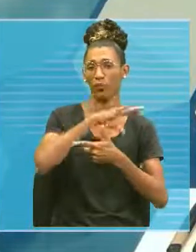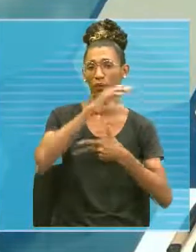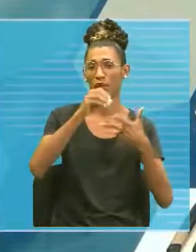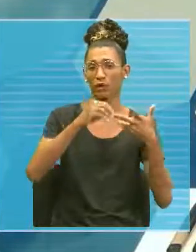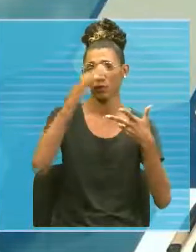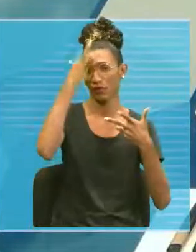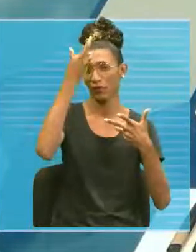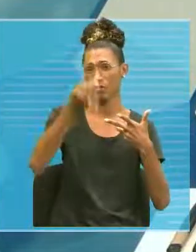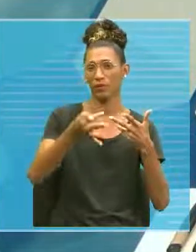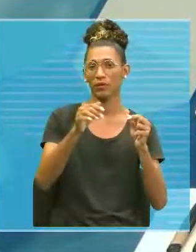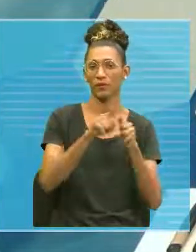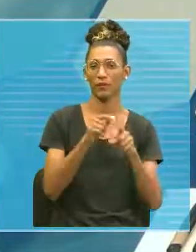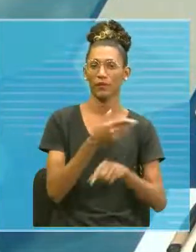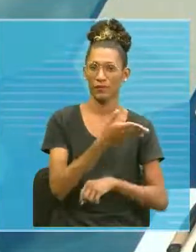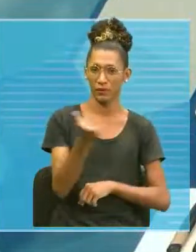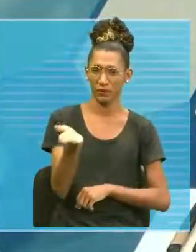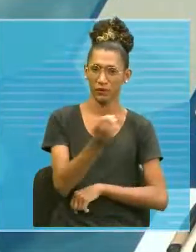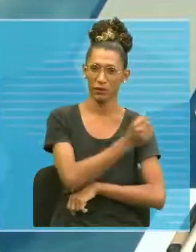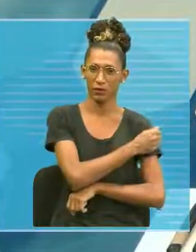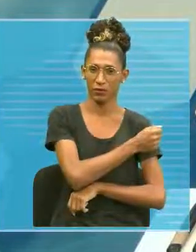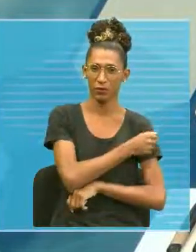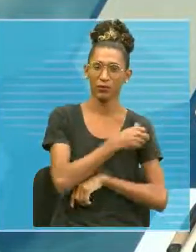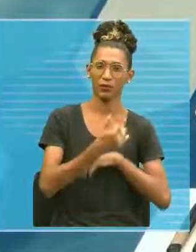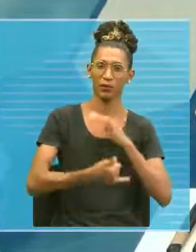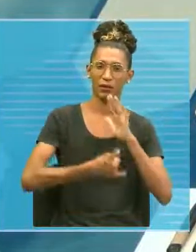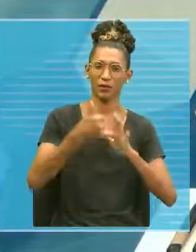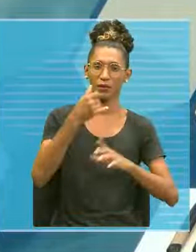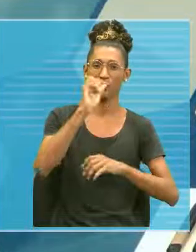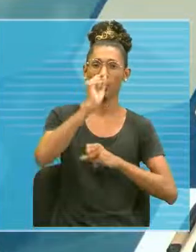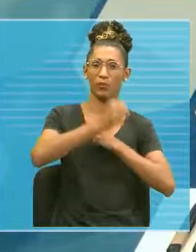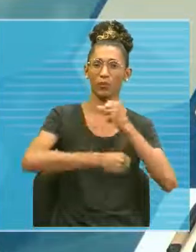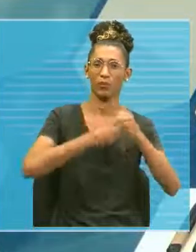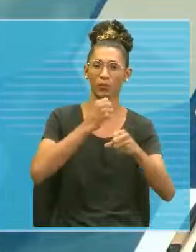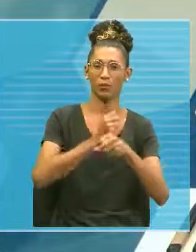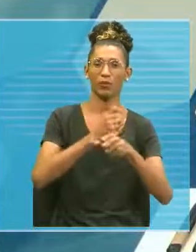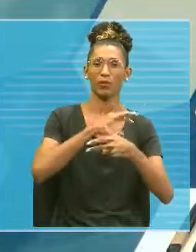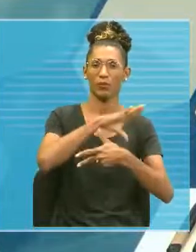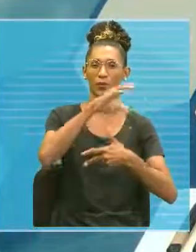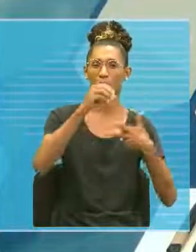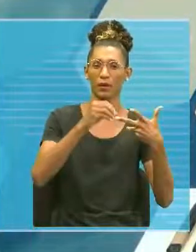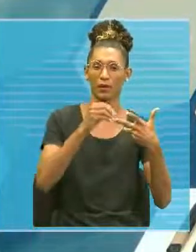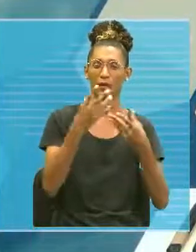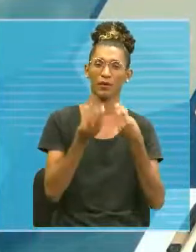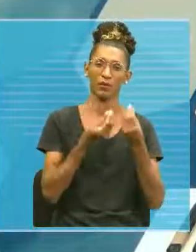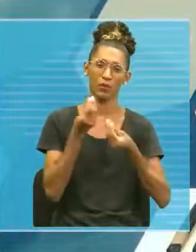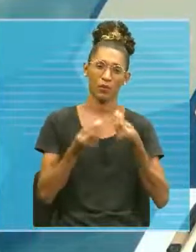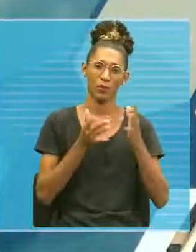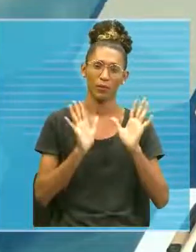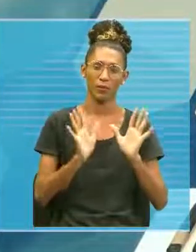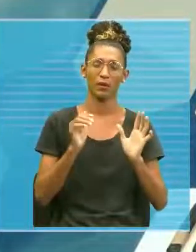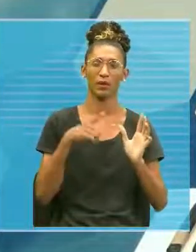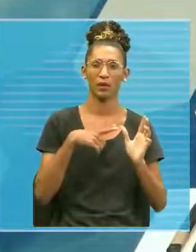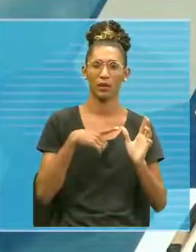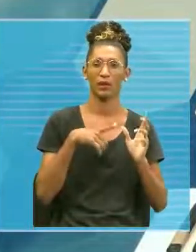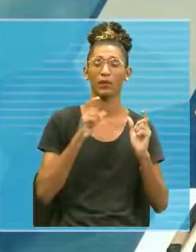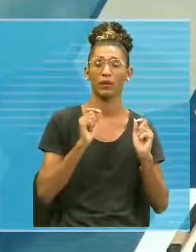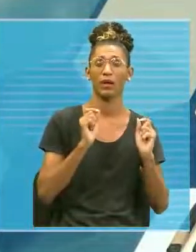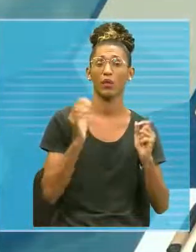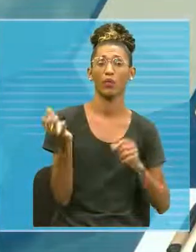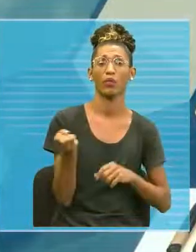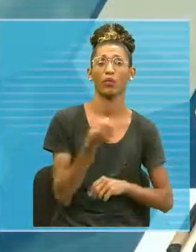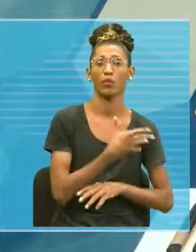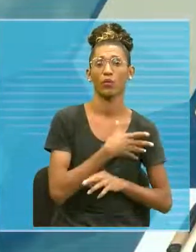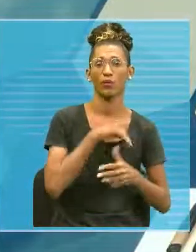vocês vão fazer o Enem ano que vem disputando né no formato que ele é atualmente